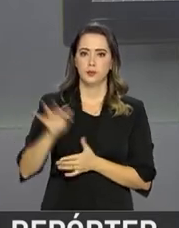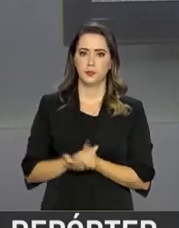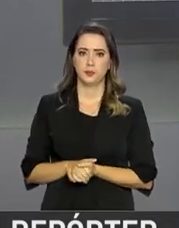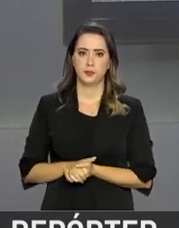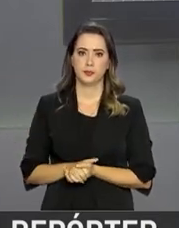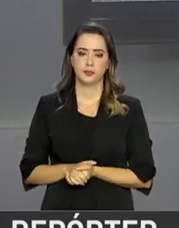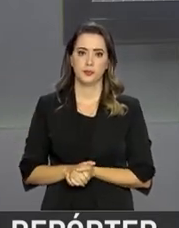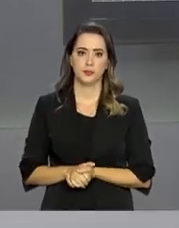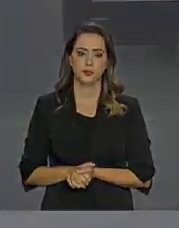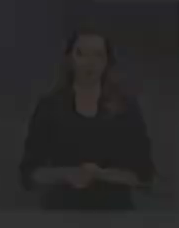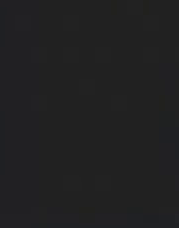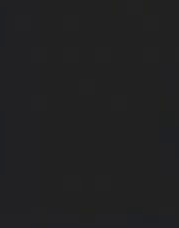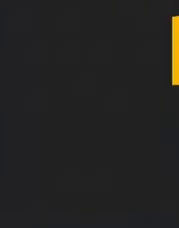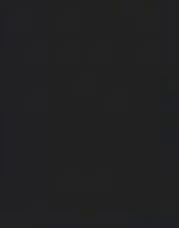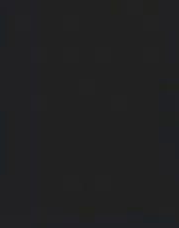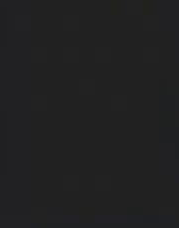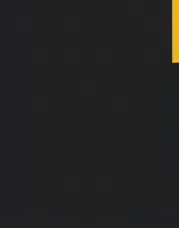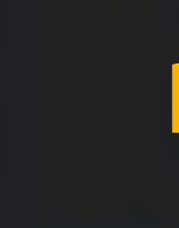federal